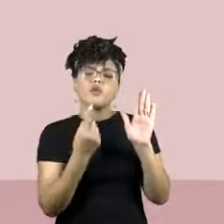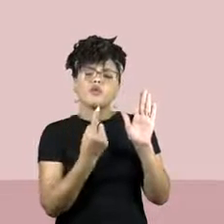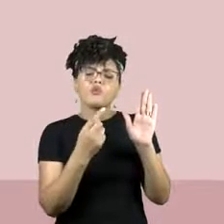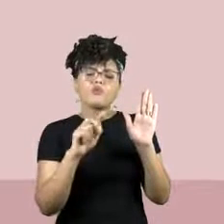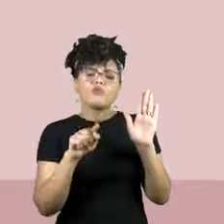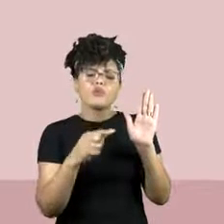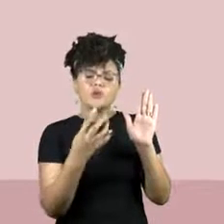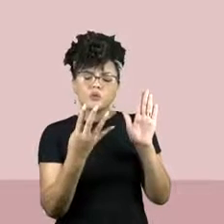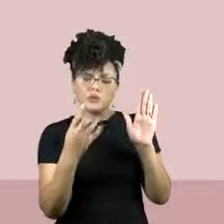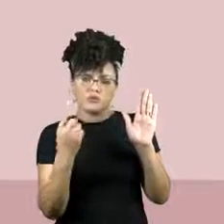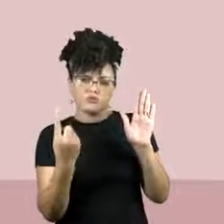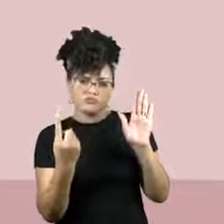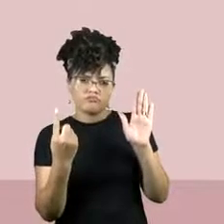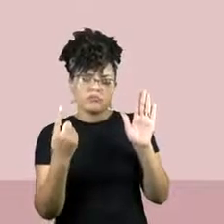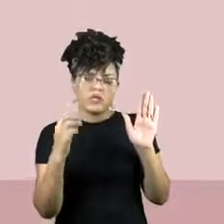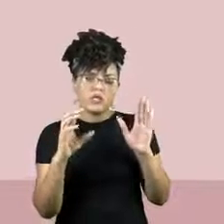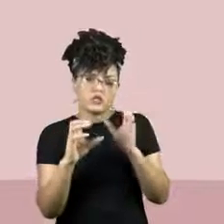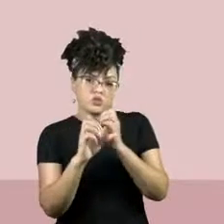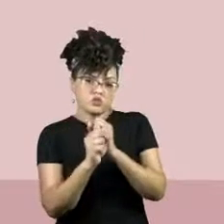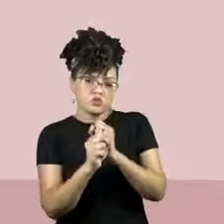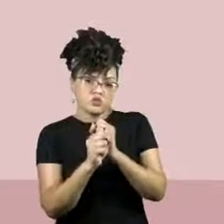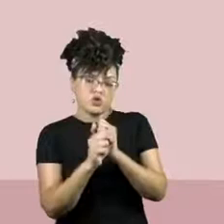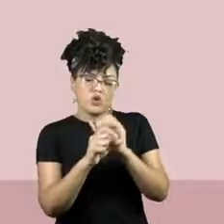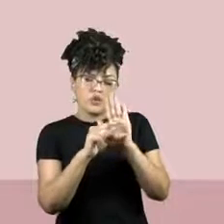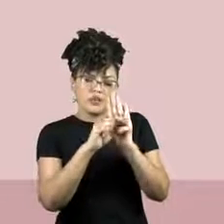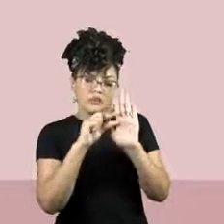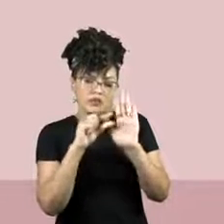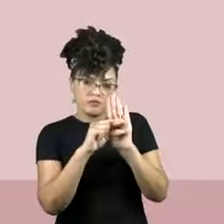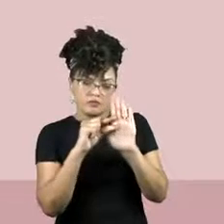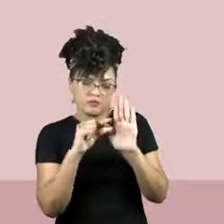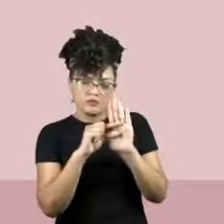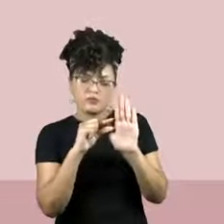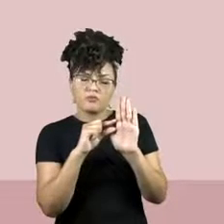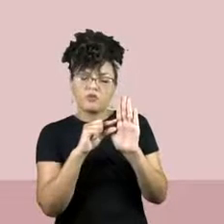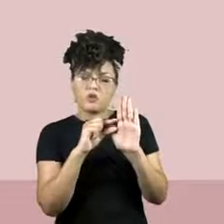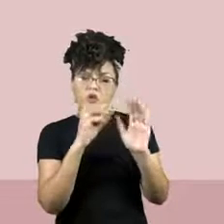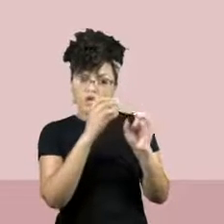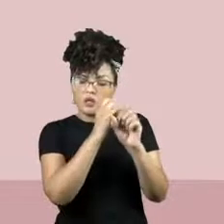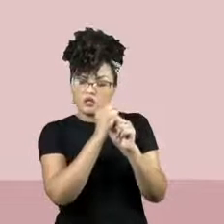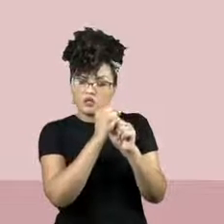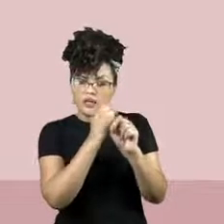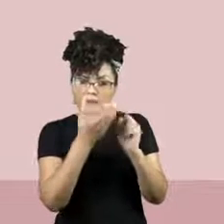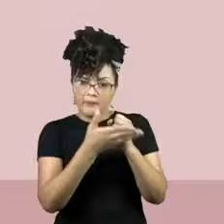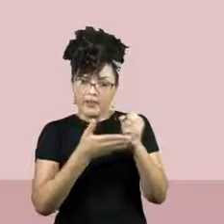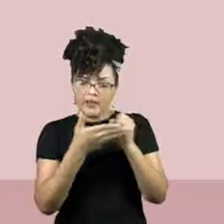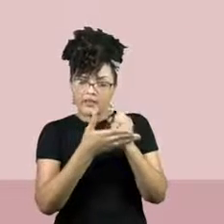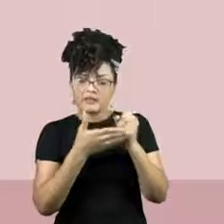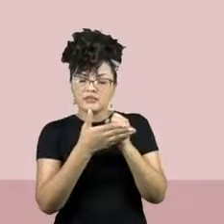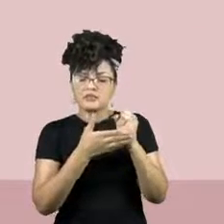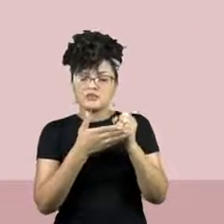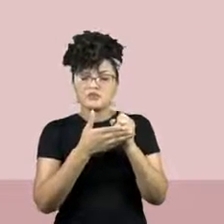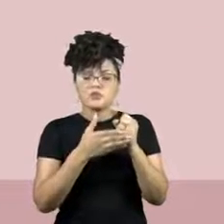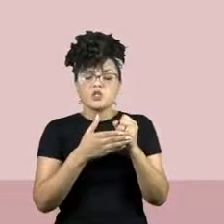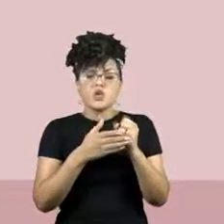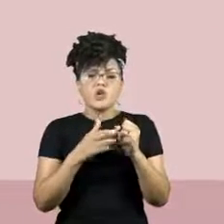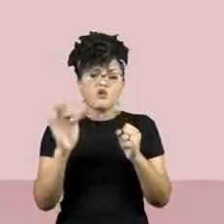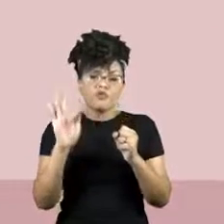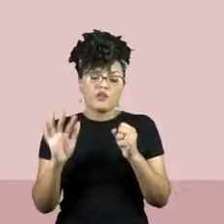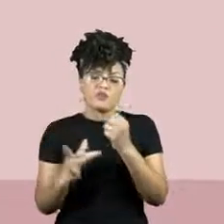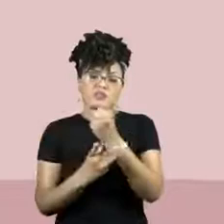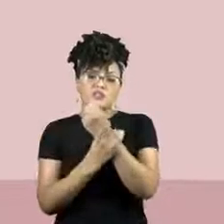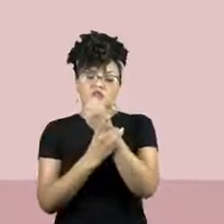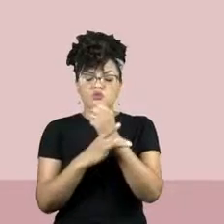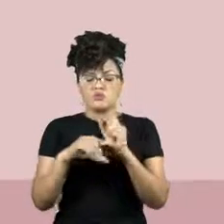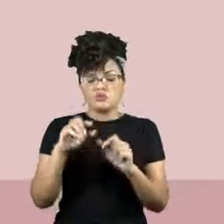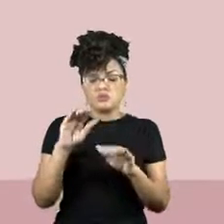Ele está convergindo, no algoritmo dele, na superfície de ruptura com o menor fator de segurança. Ou seja, ele fez o